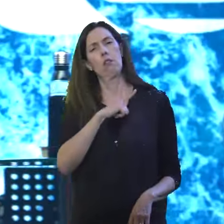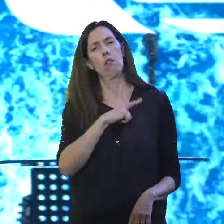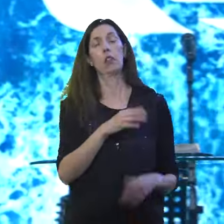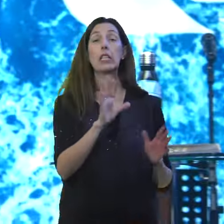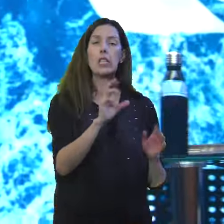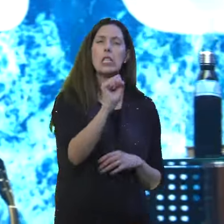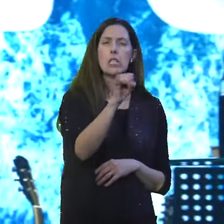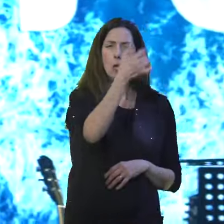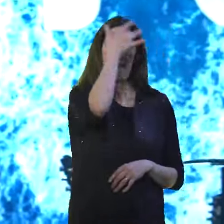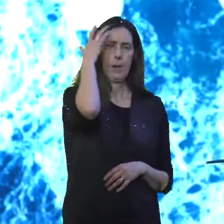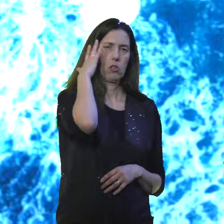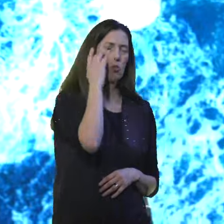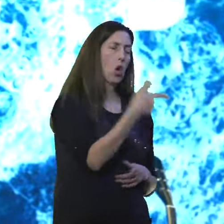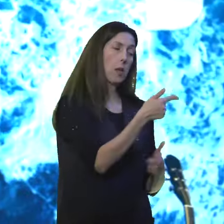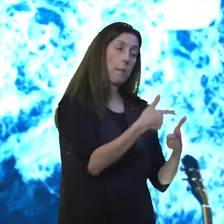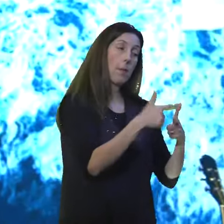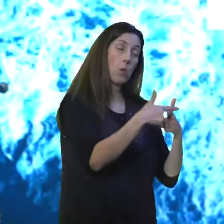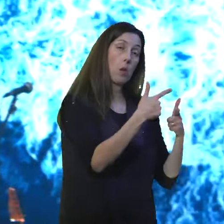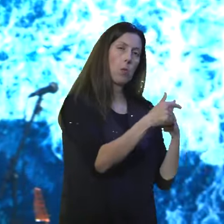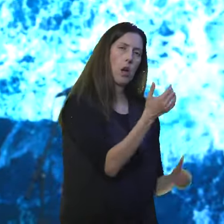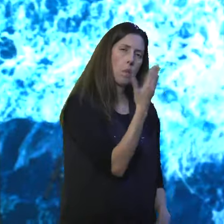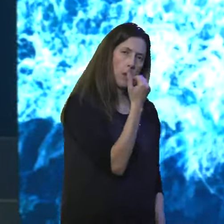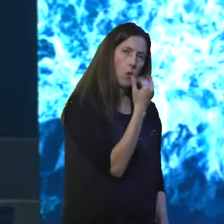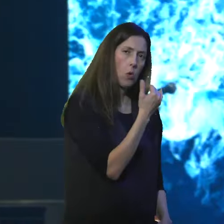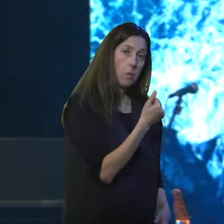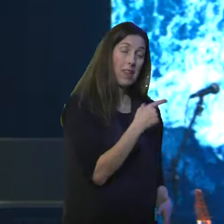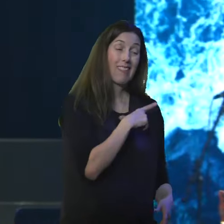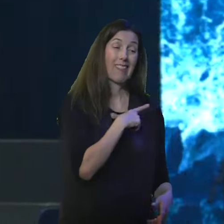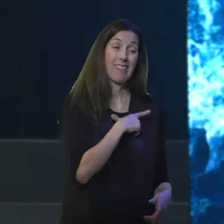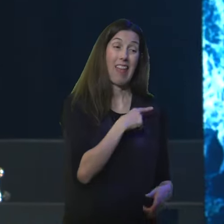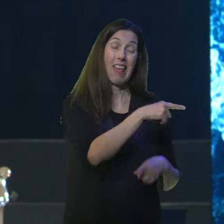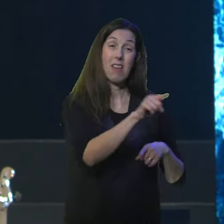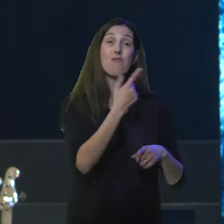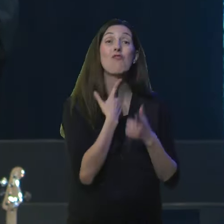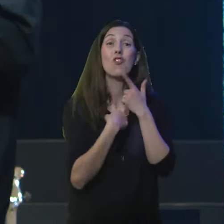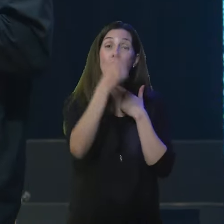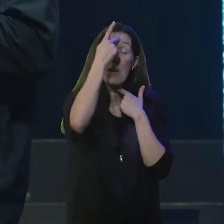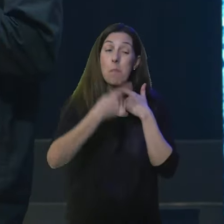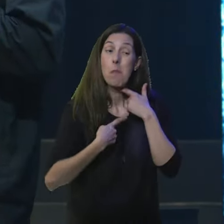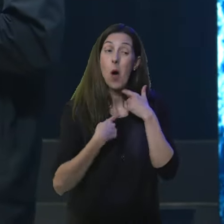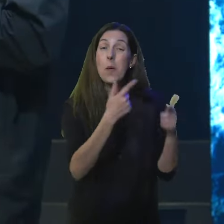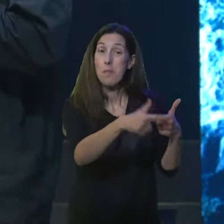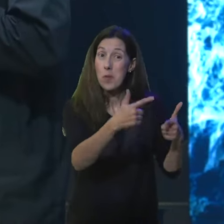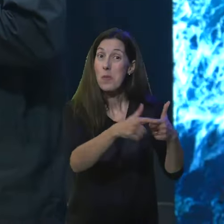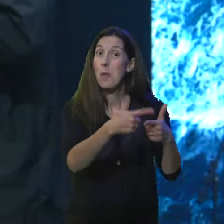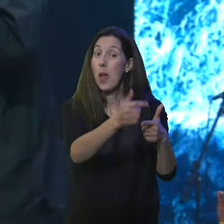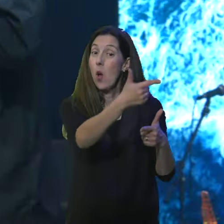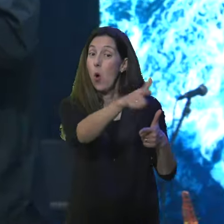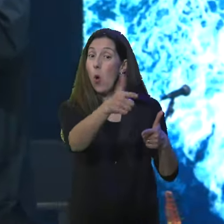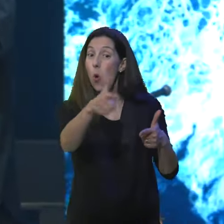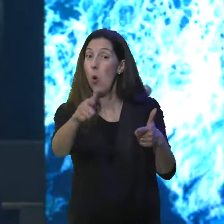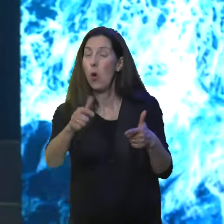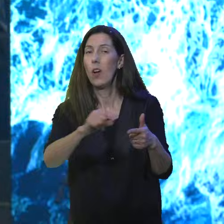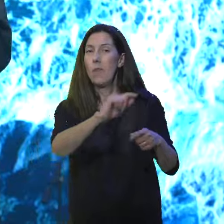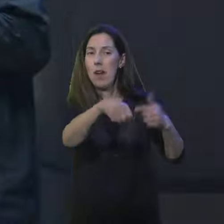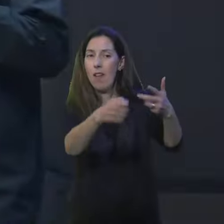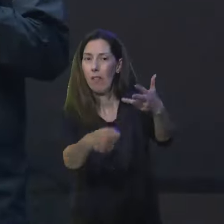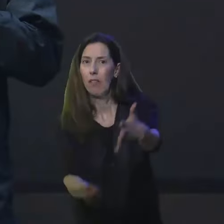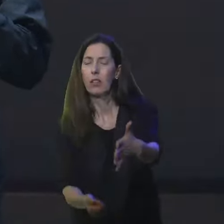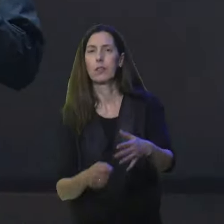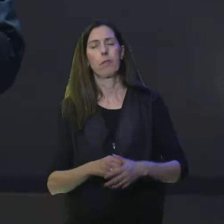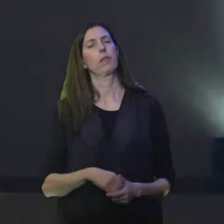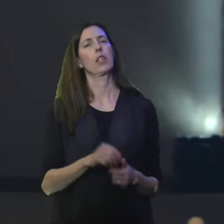com gula tem problema com vários outros tipos de desejo. A gula é só um sintoma. É tipo